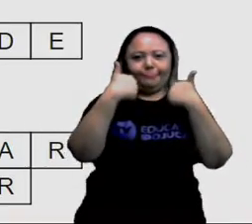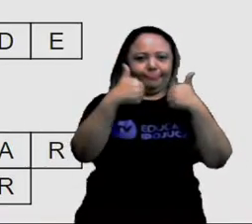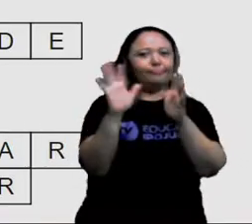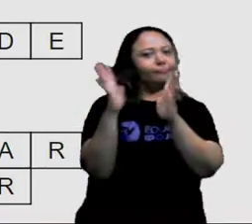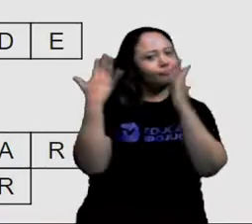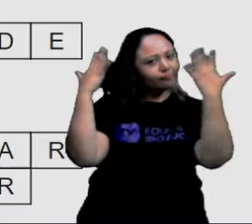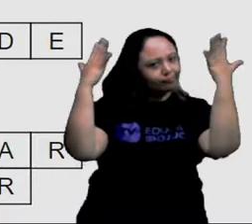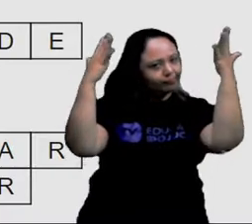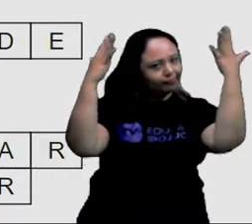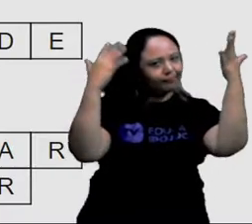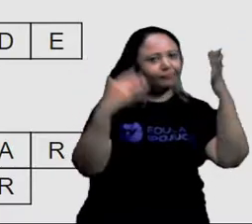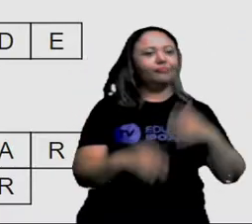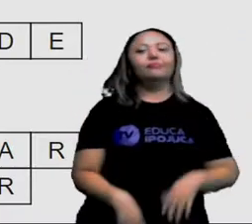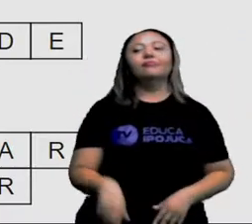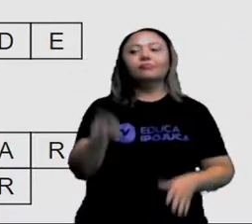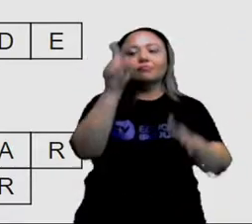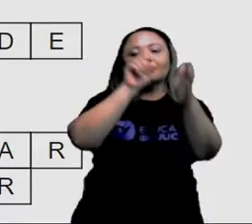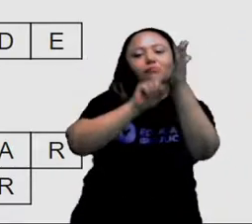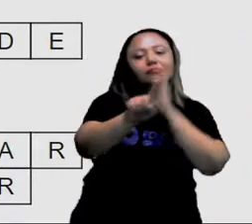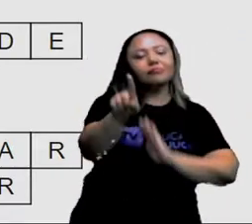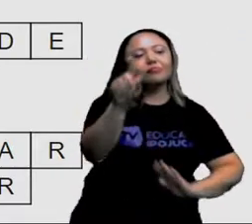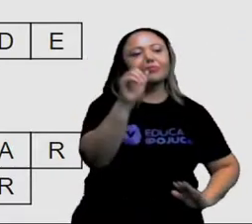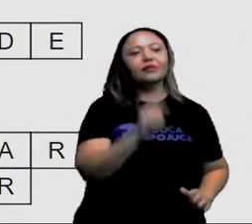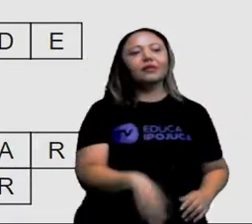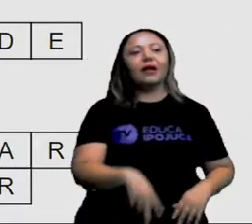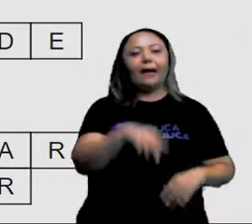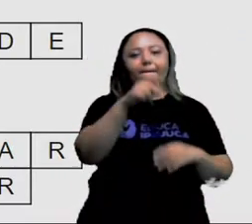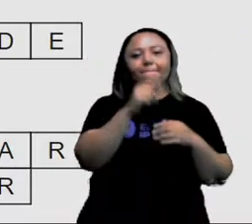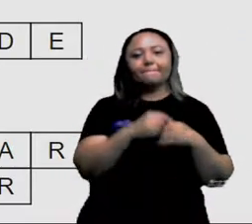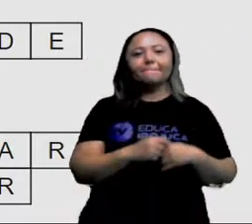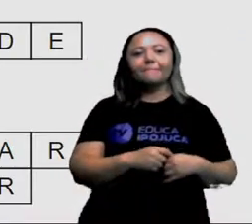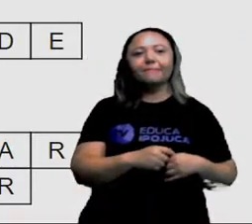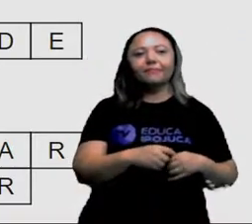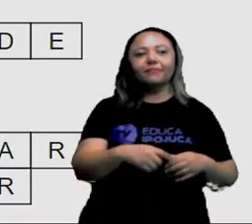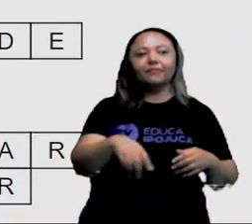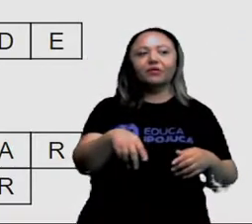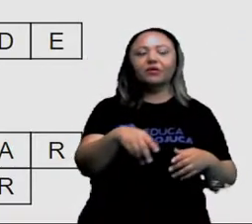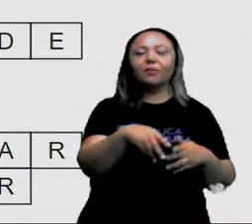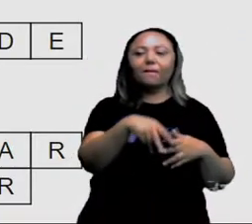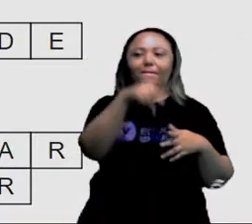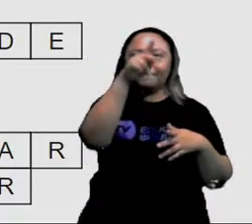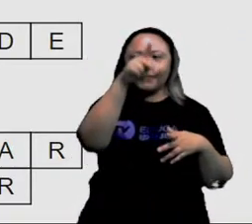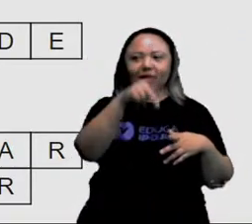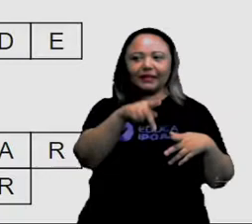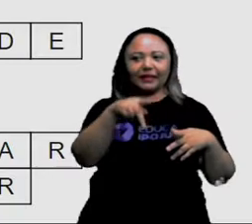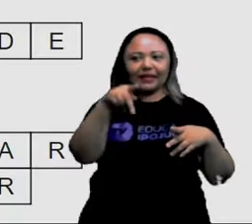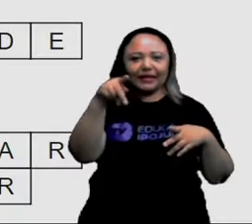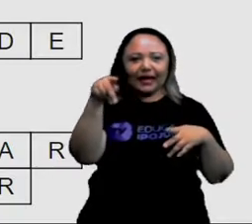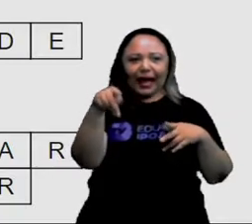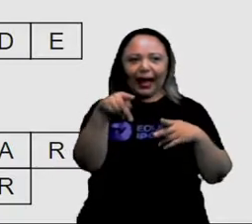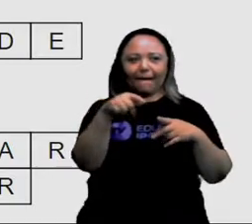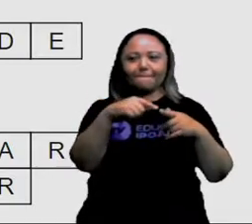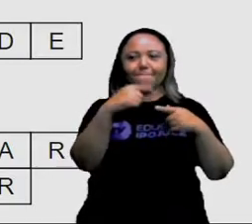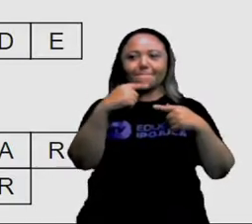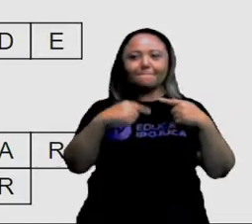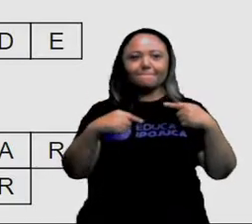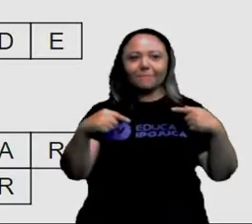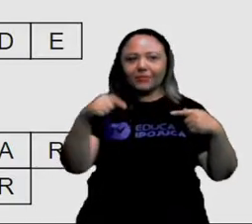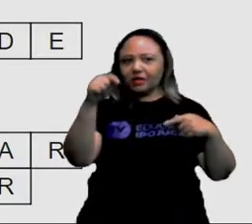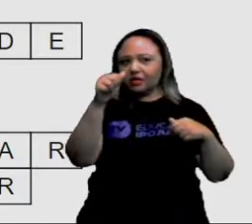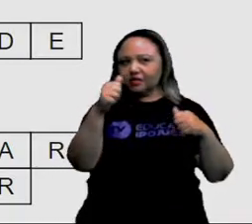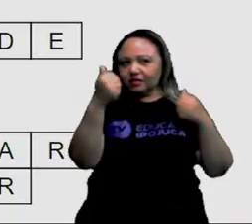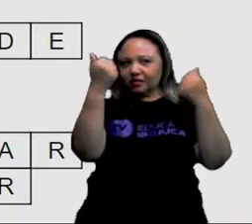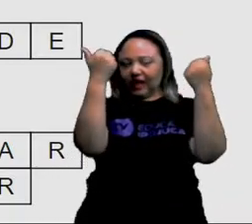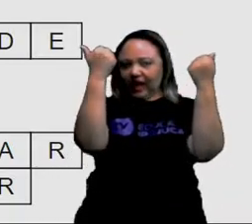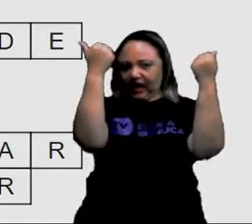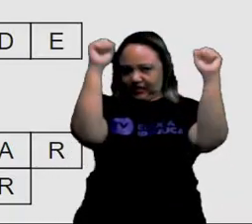acertou. Segunda pergunta, prática histórica que traz alguns fundamentos básicos é a ginástica